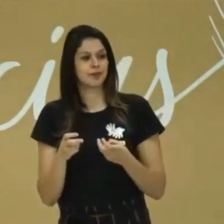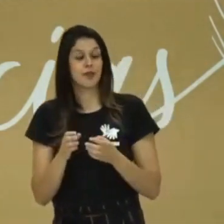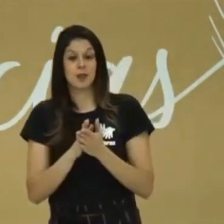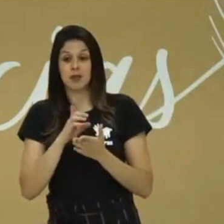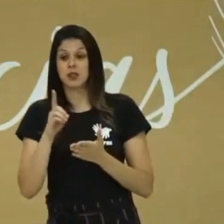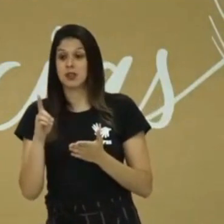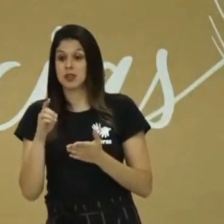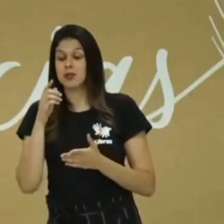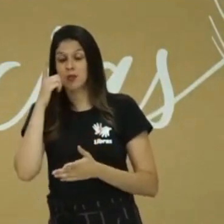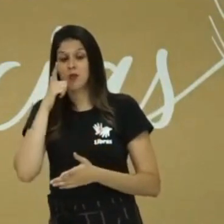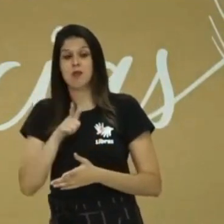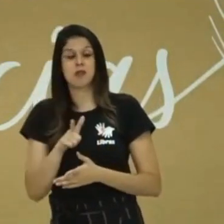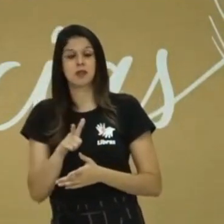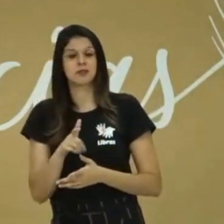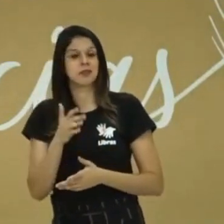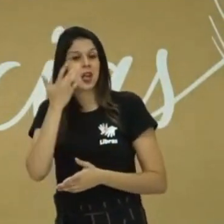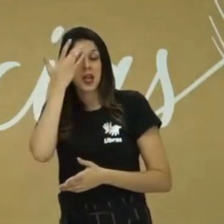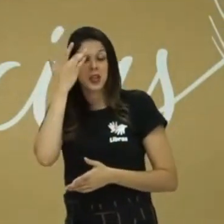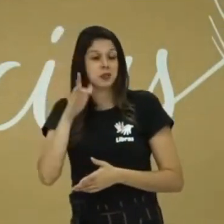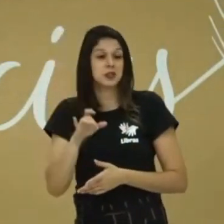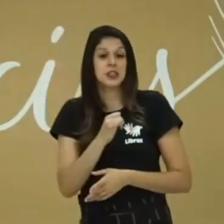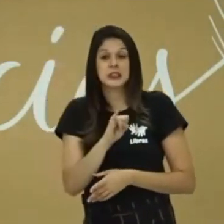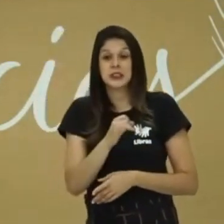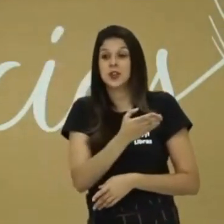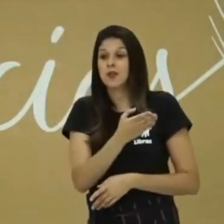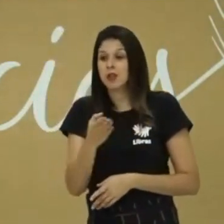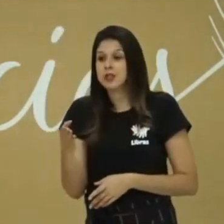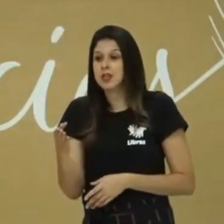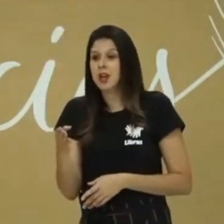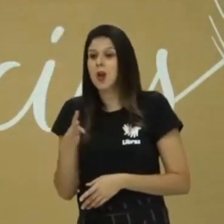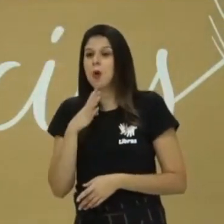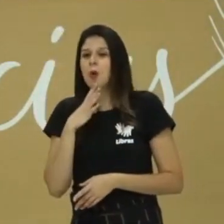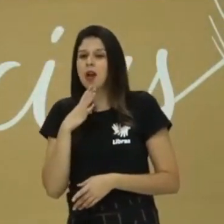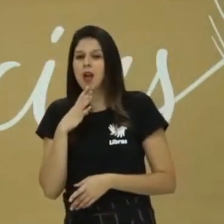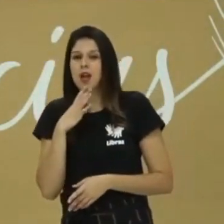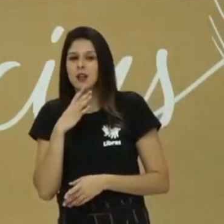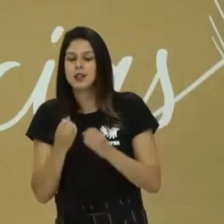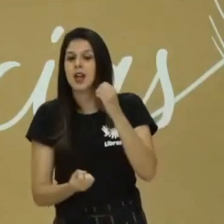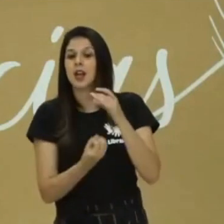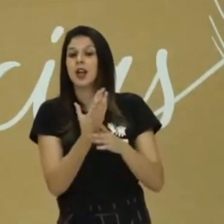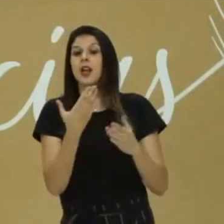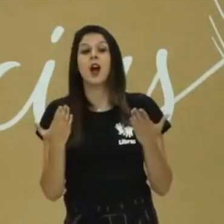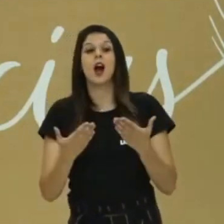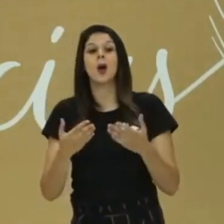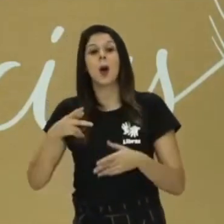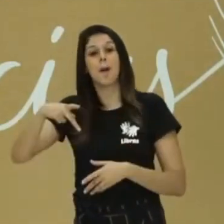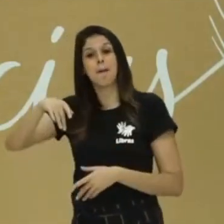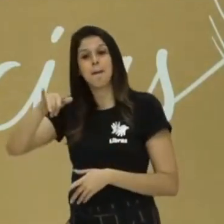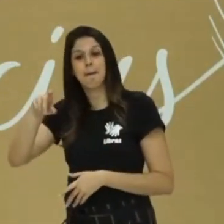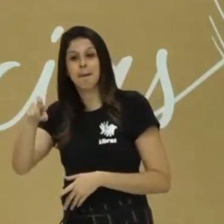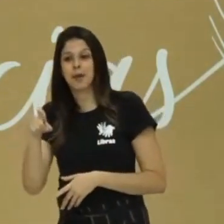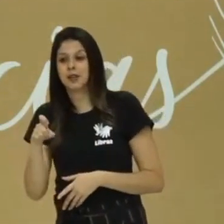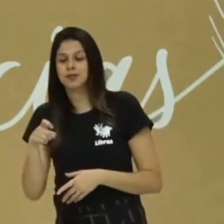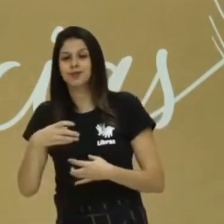é porque não sei se você tá acompanhando Mas recentemente lançaram pics que que é o pix pix é um